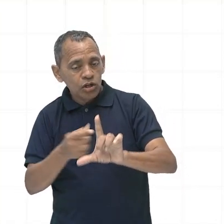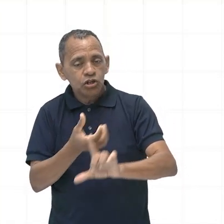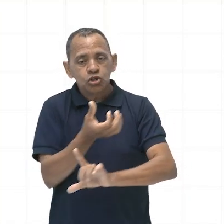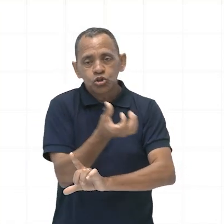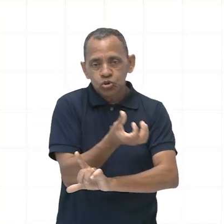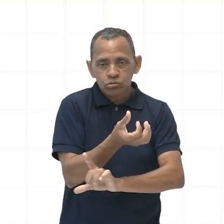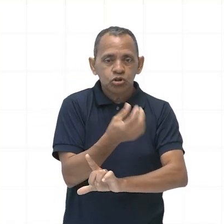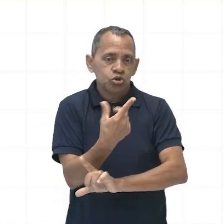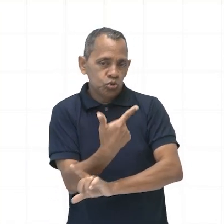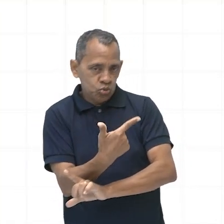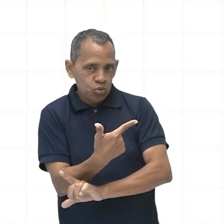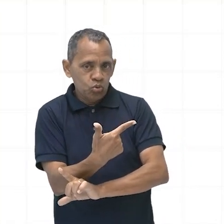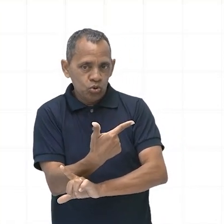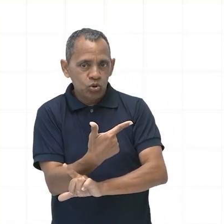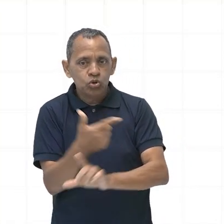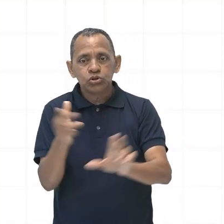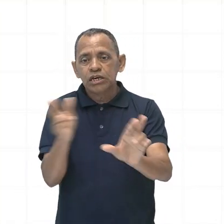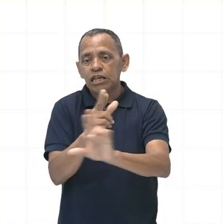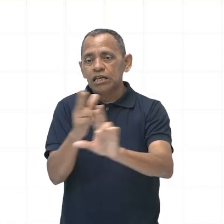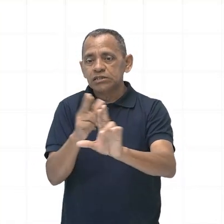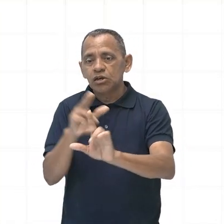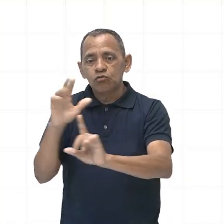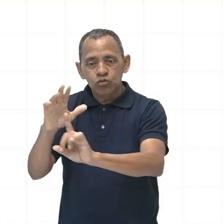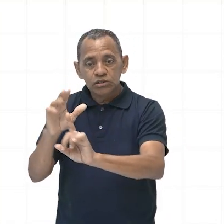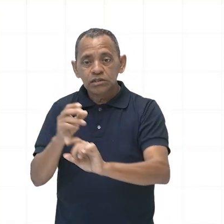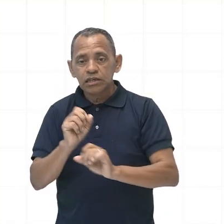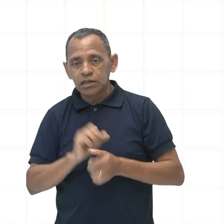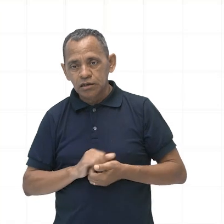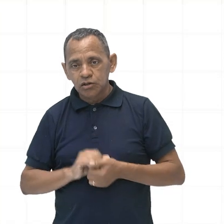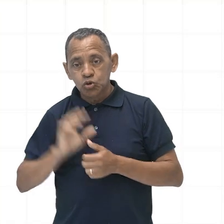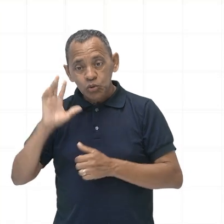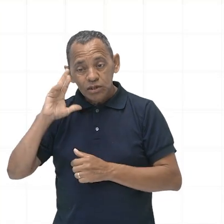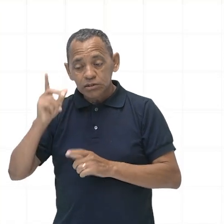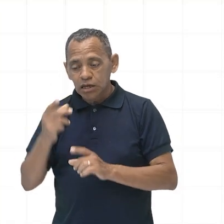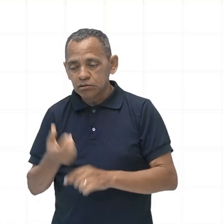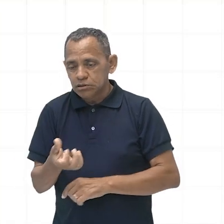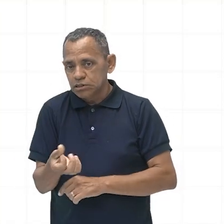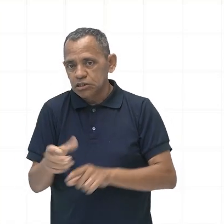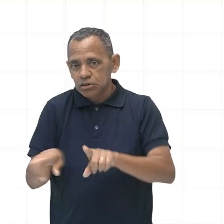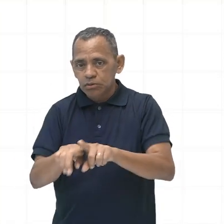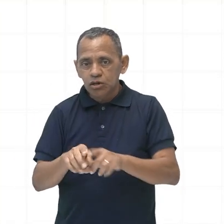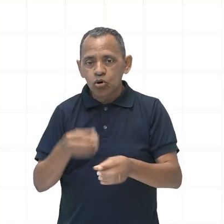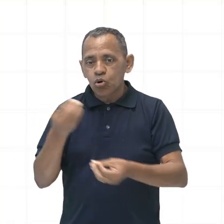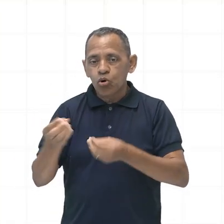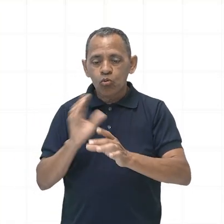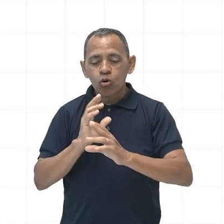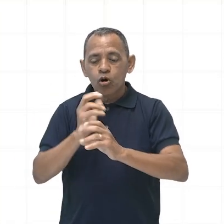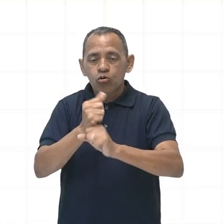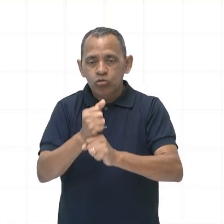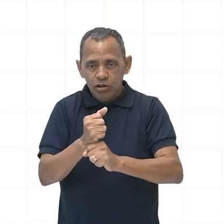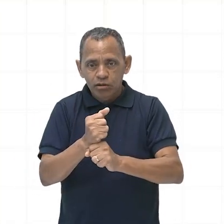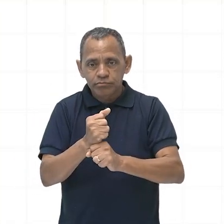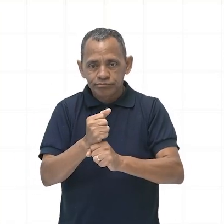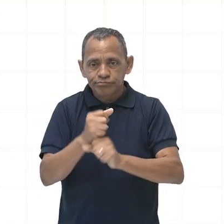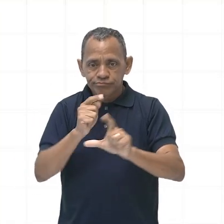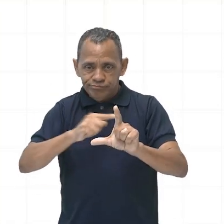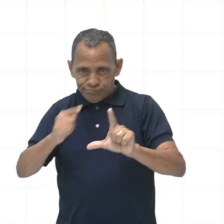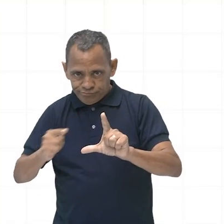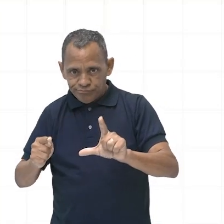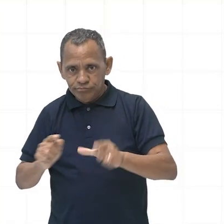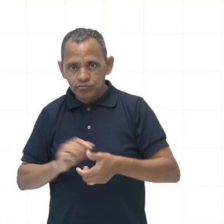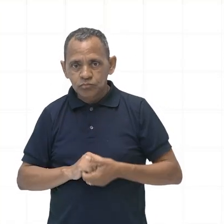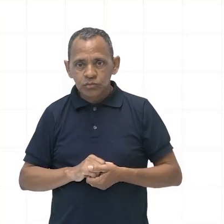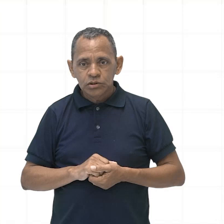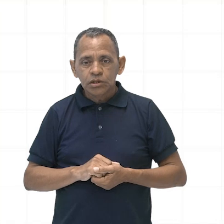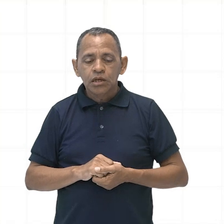6. Correto? Então, essa aqui é a forma de calcular a probabilidade. Como um evento não depende